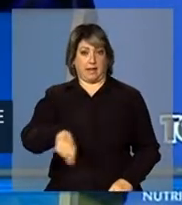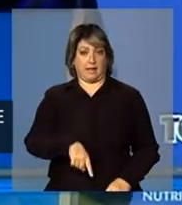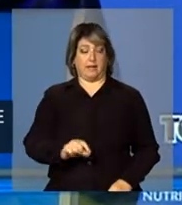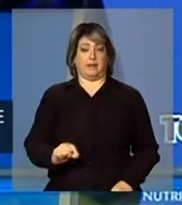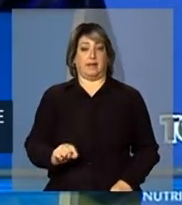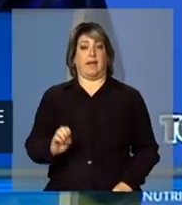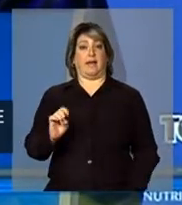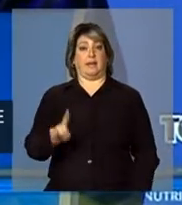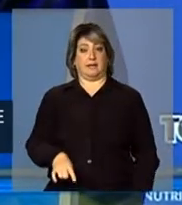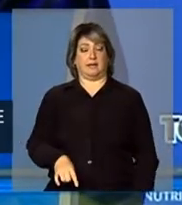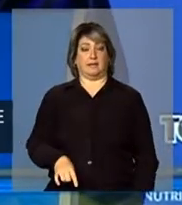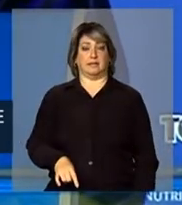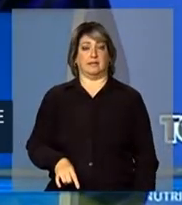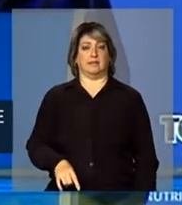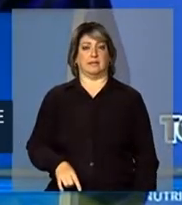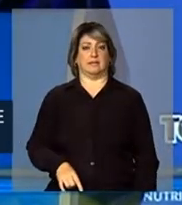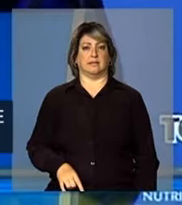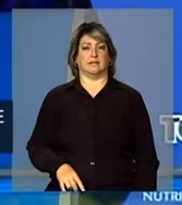a questão